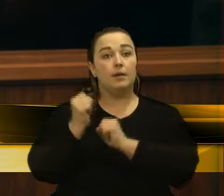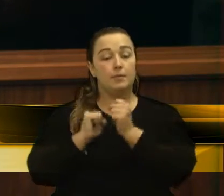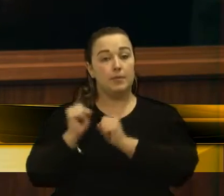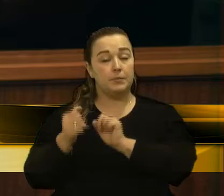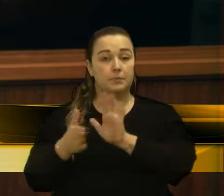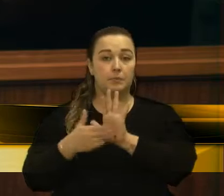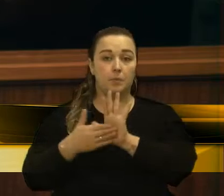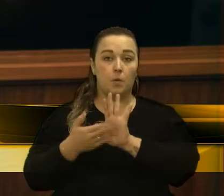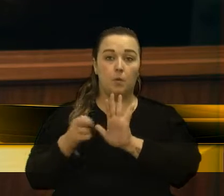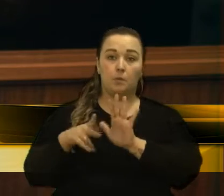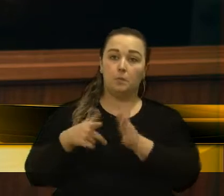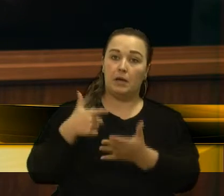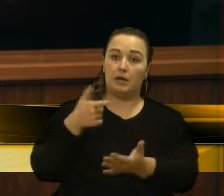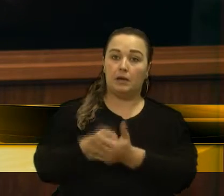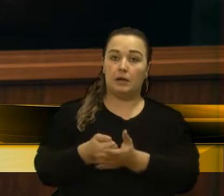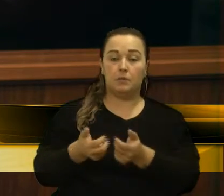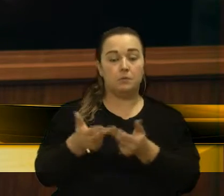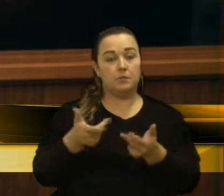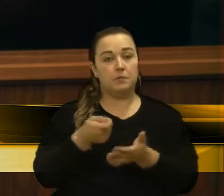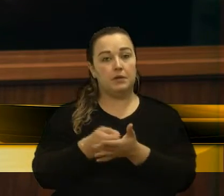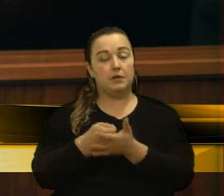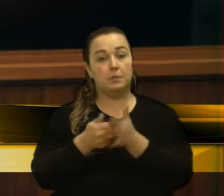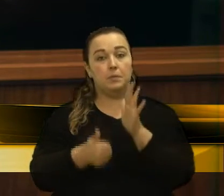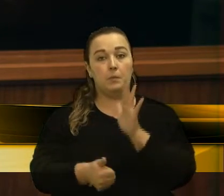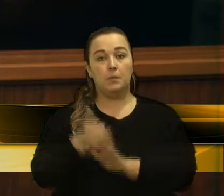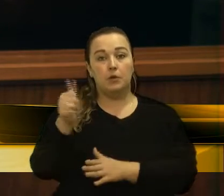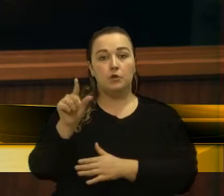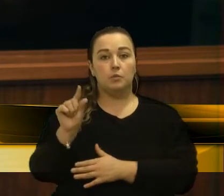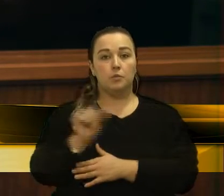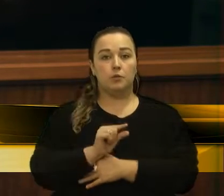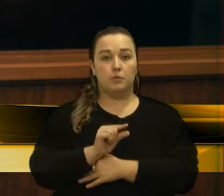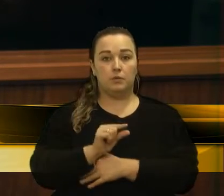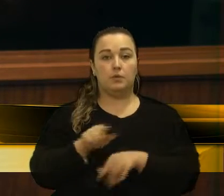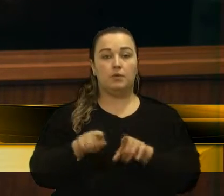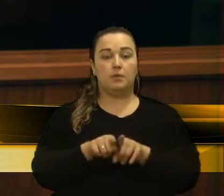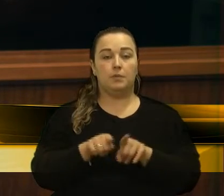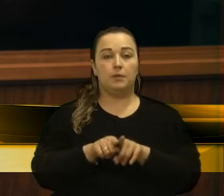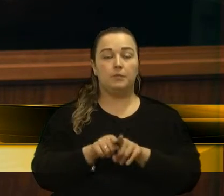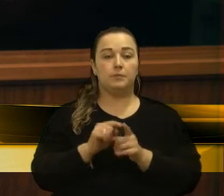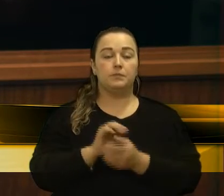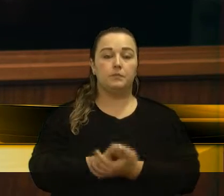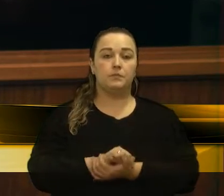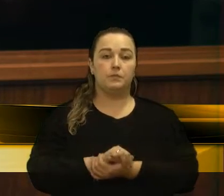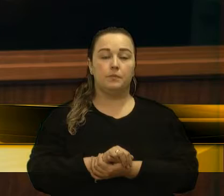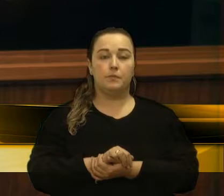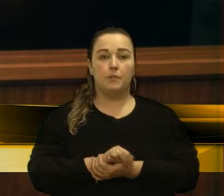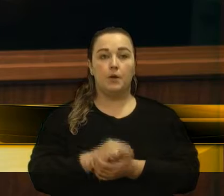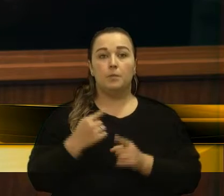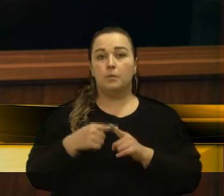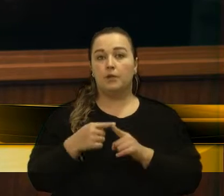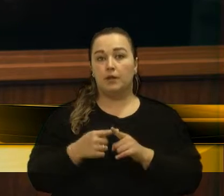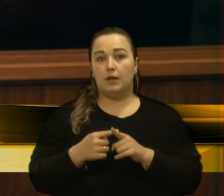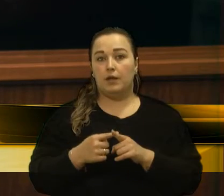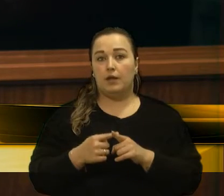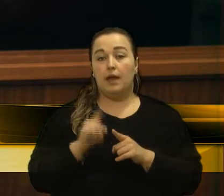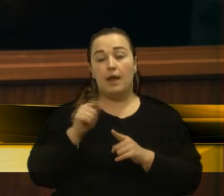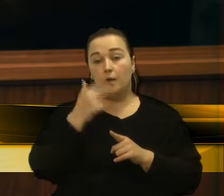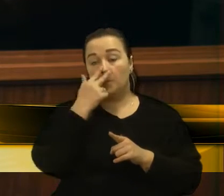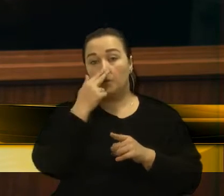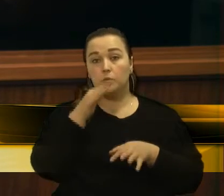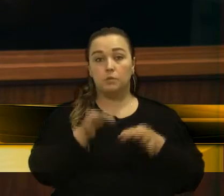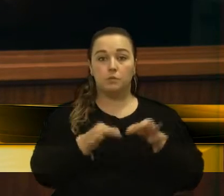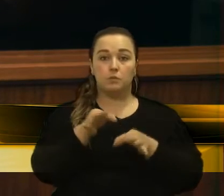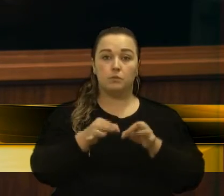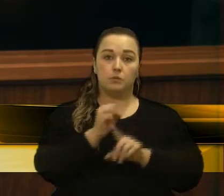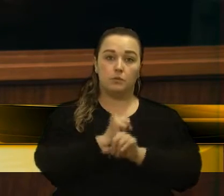pagar medidas mitigadoras para diminuir esses impactos ou compensar de alguma forma. Porque não é uma forma de justiça social